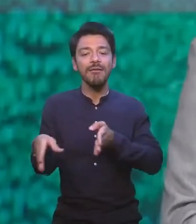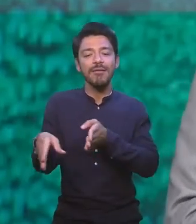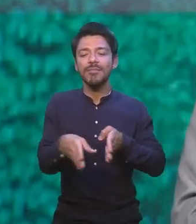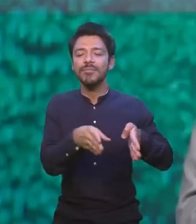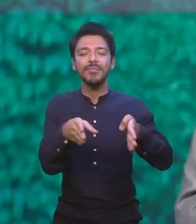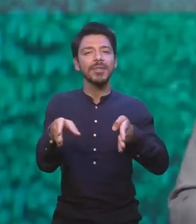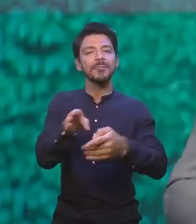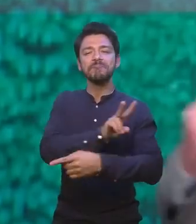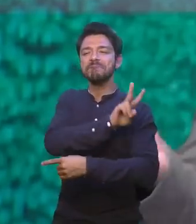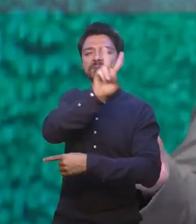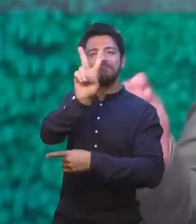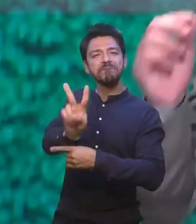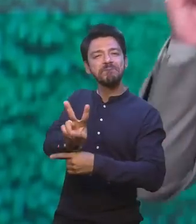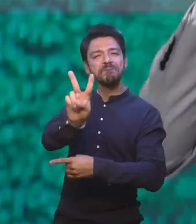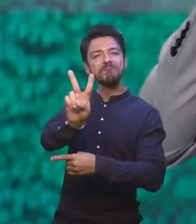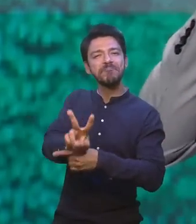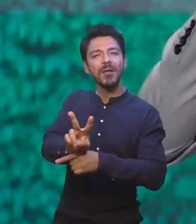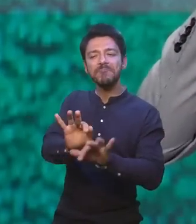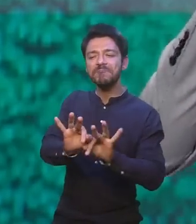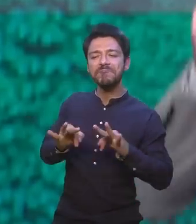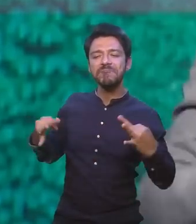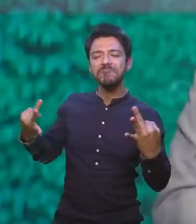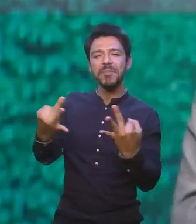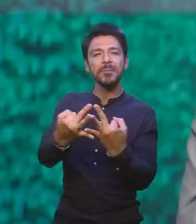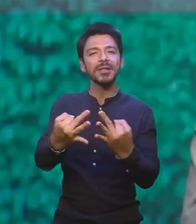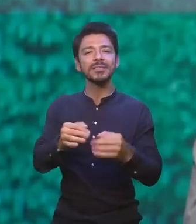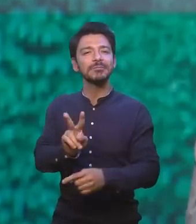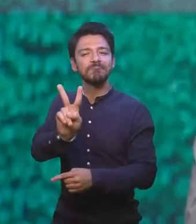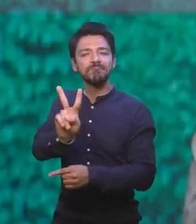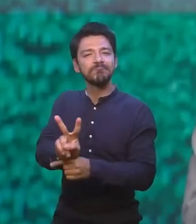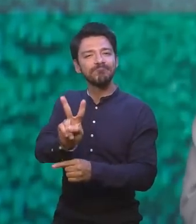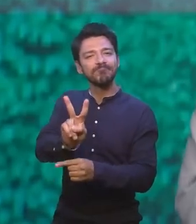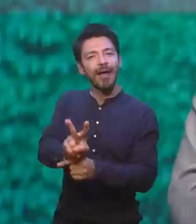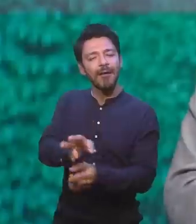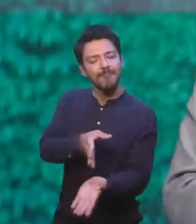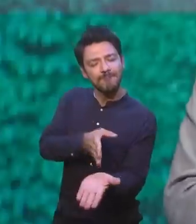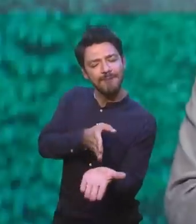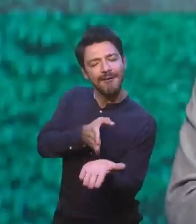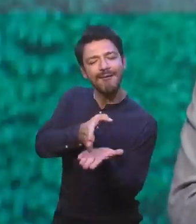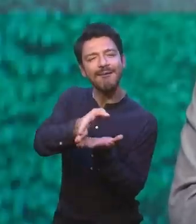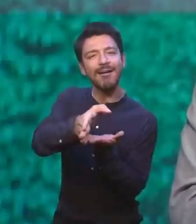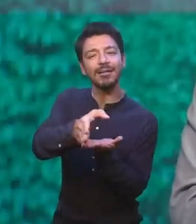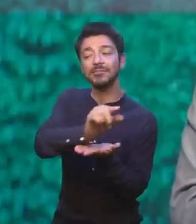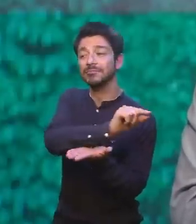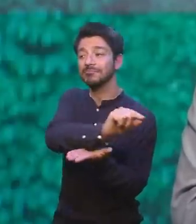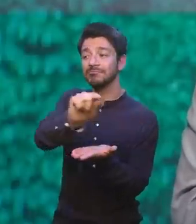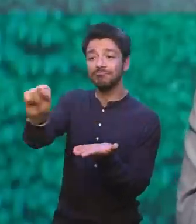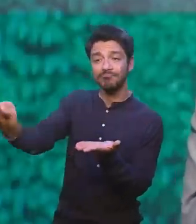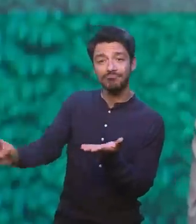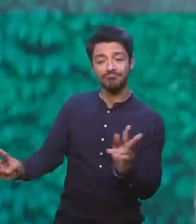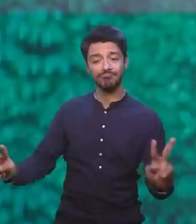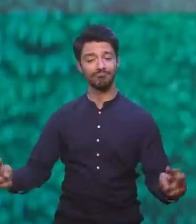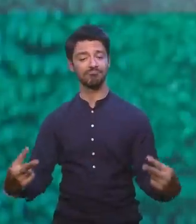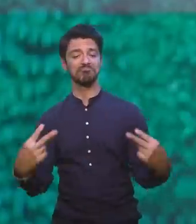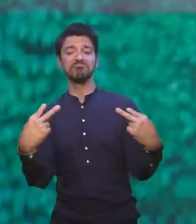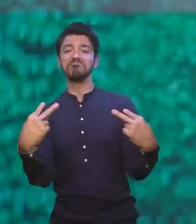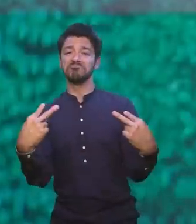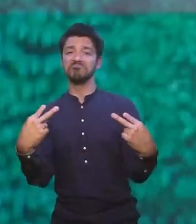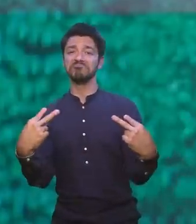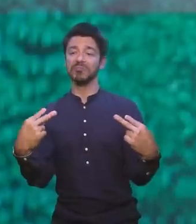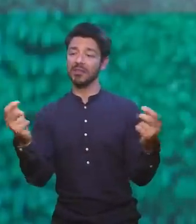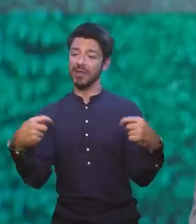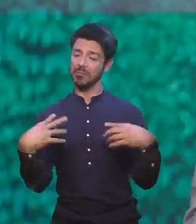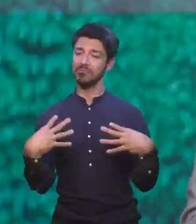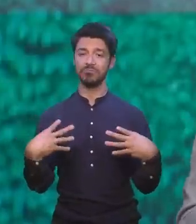filhos, companheiros, companheiras, pais, possam seguir. Então, este é o método da contestação